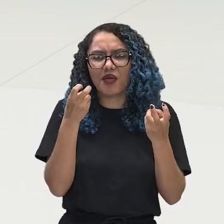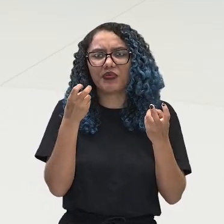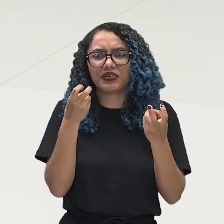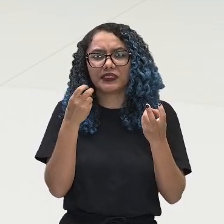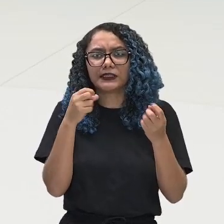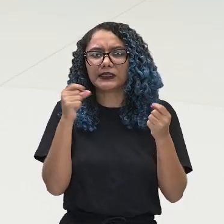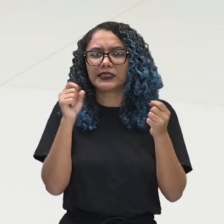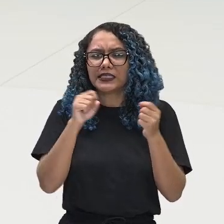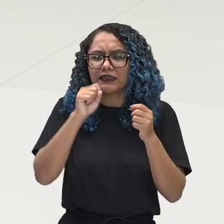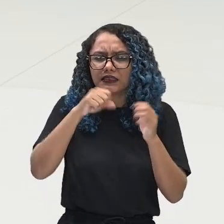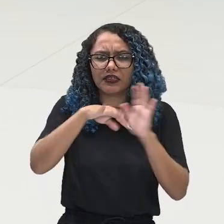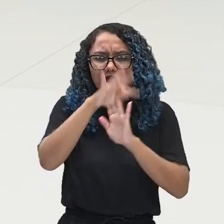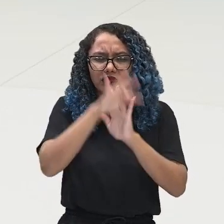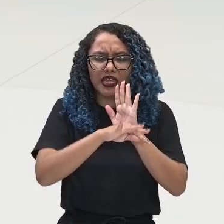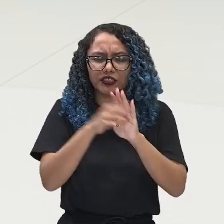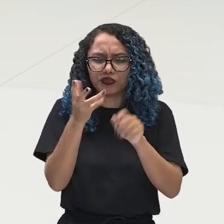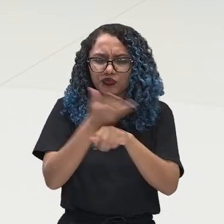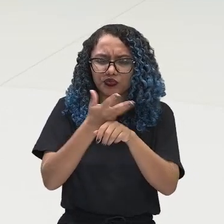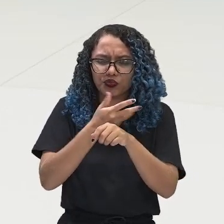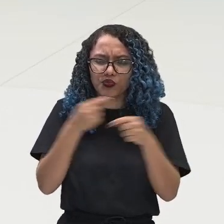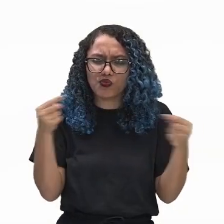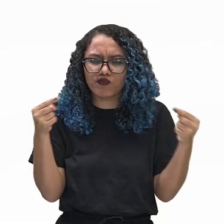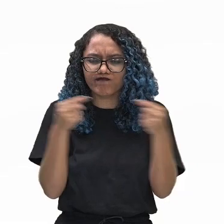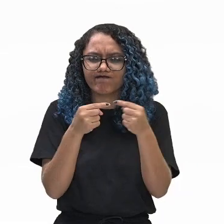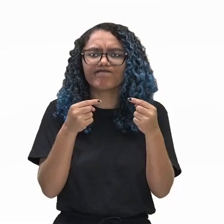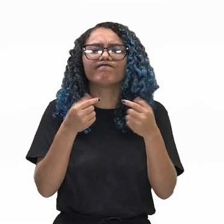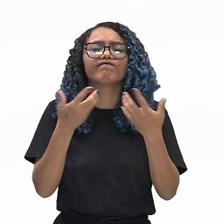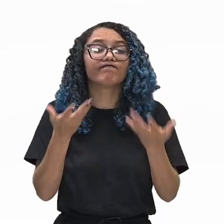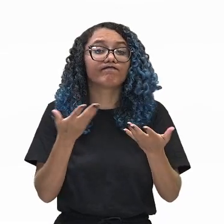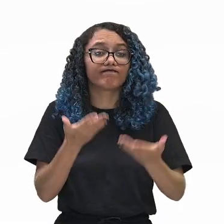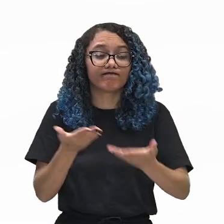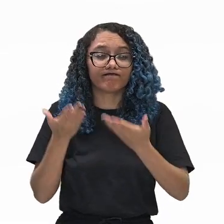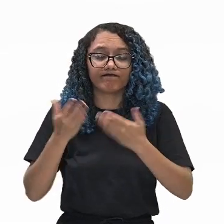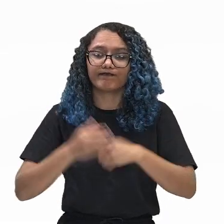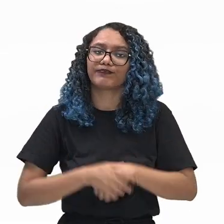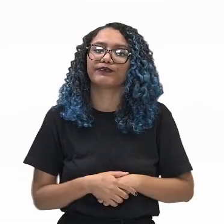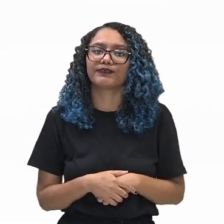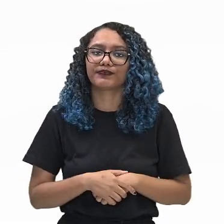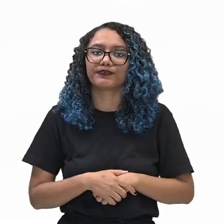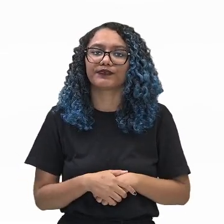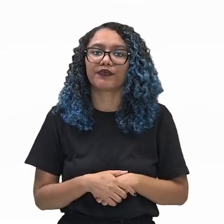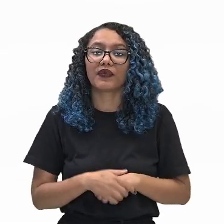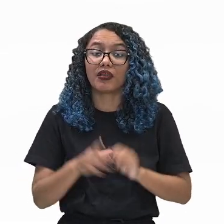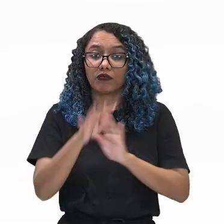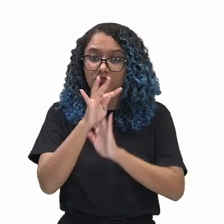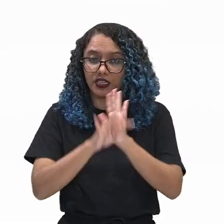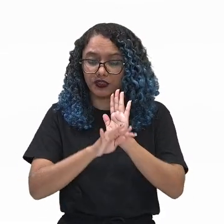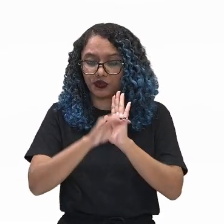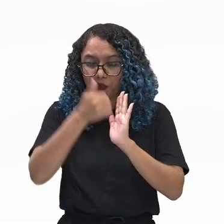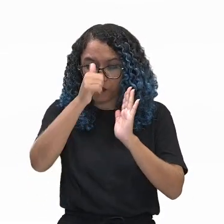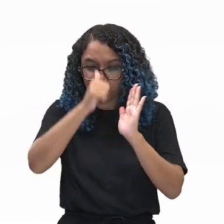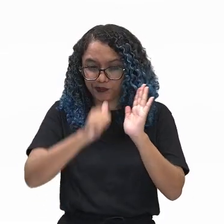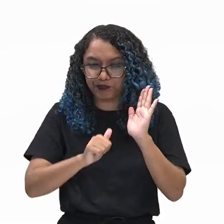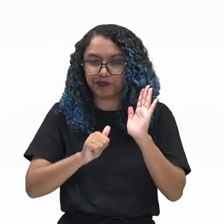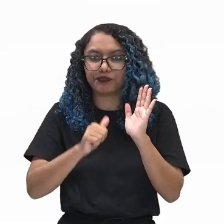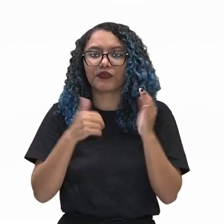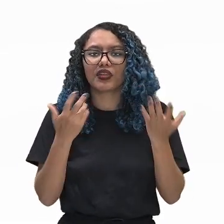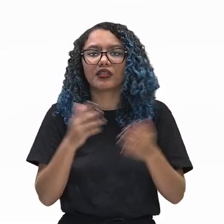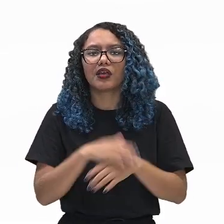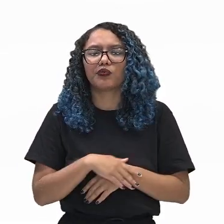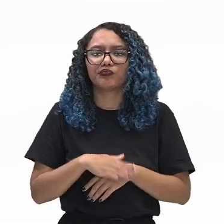está tentando me convencer? Acompanhe aí na cartela comigo. Vejam, análise do texto. Desde muito